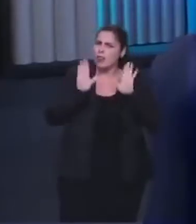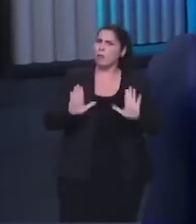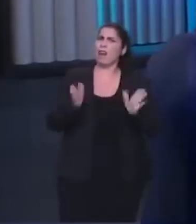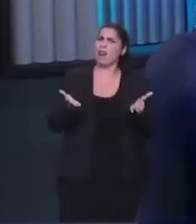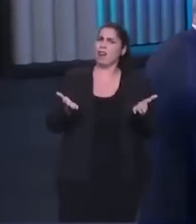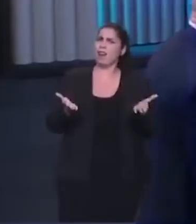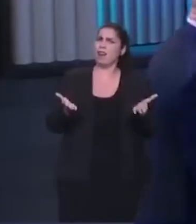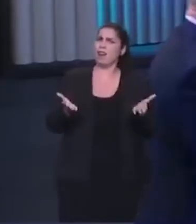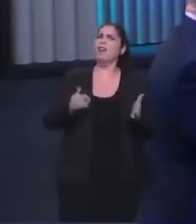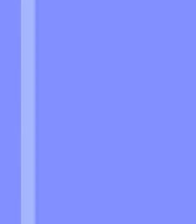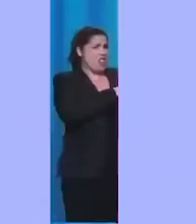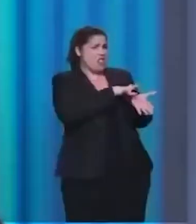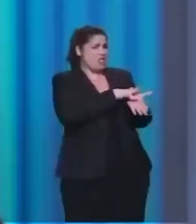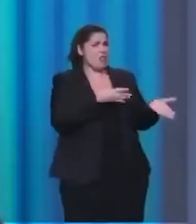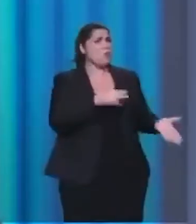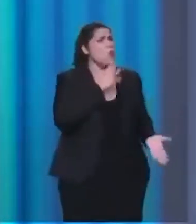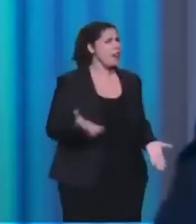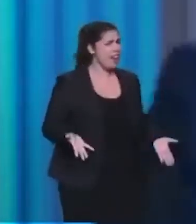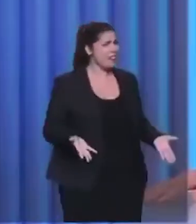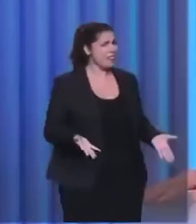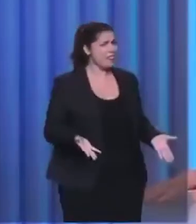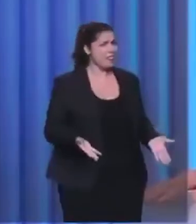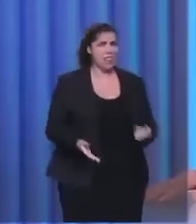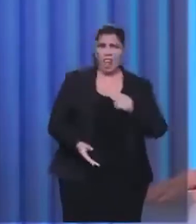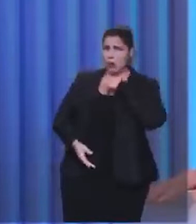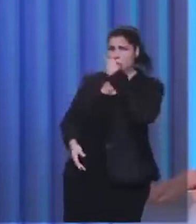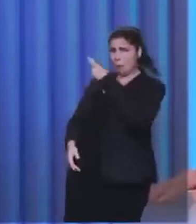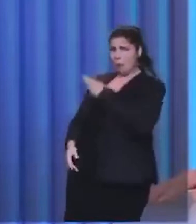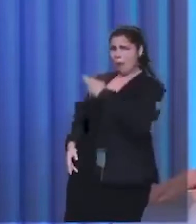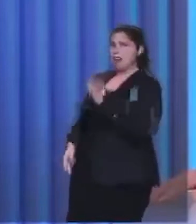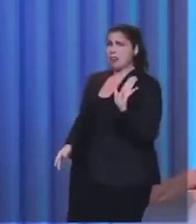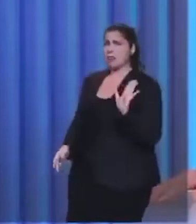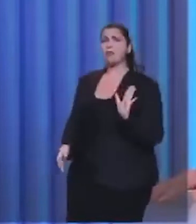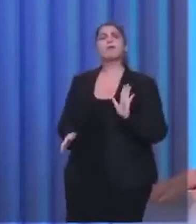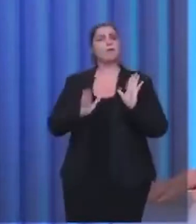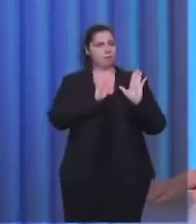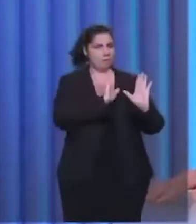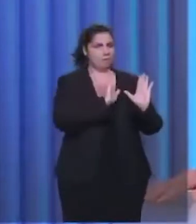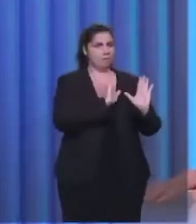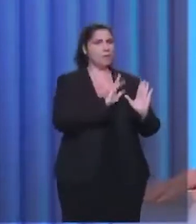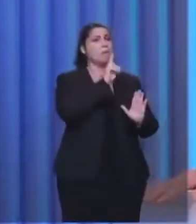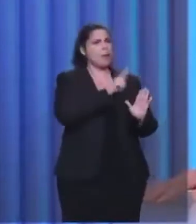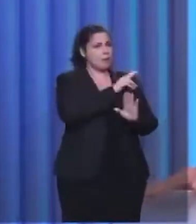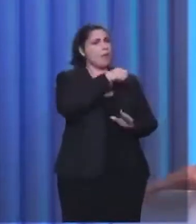candidato Lula, o senhor pode recomeçar. É o sacerdote. Padre Kelman, o